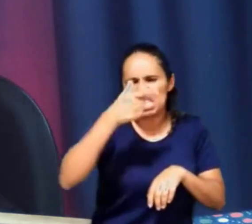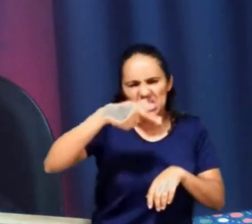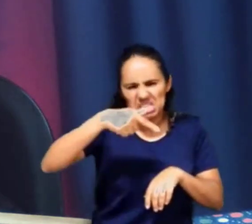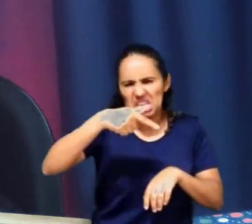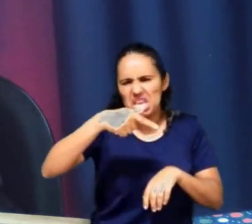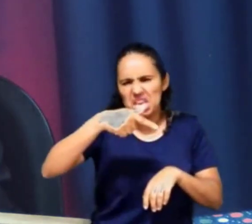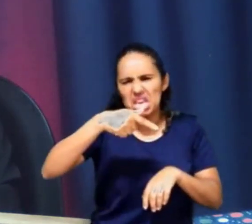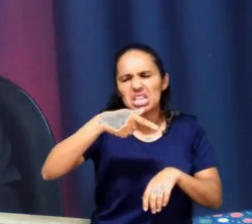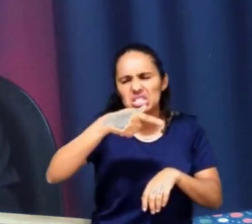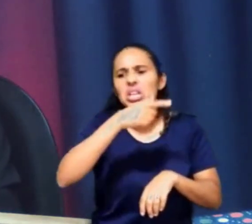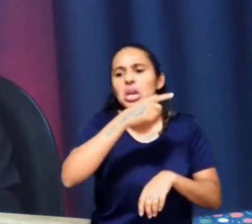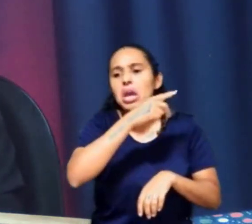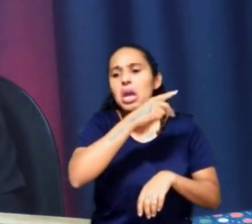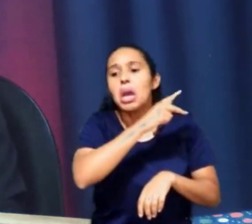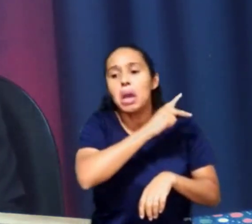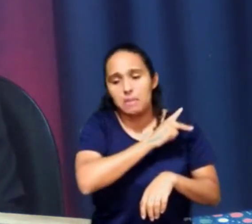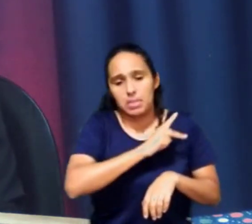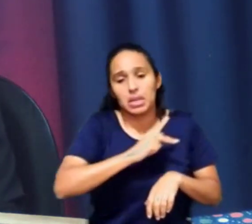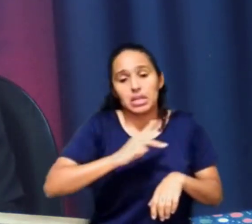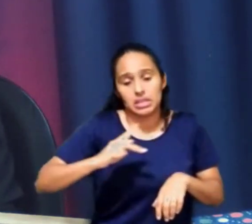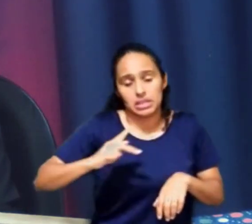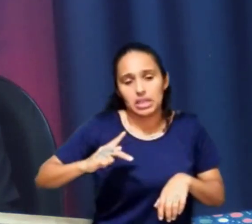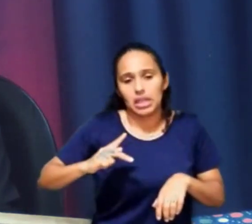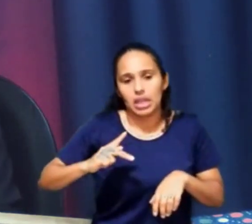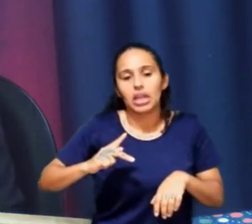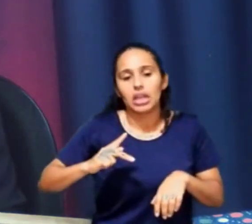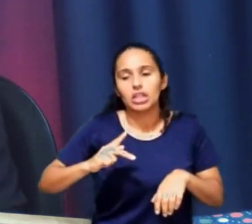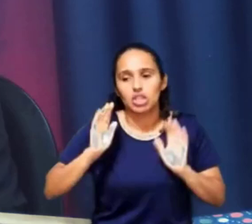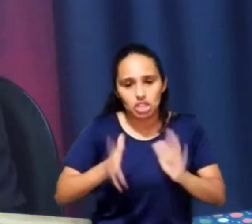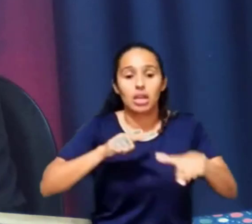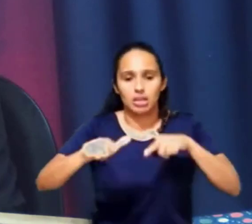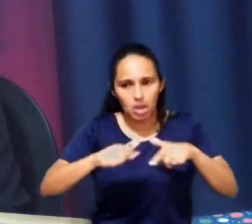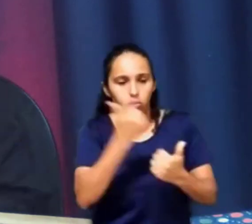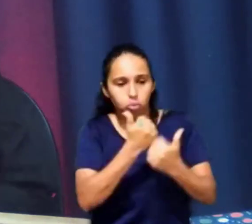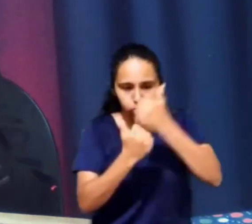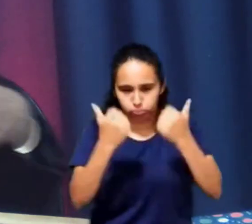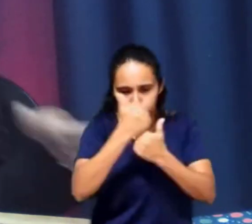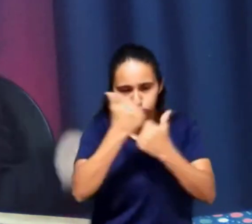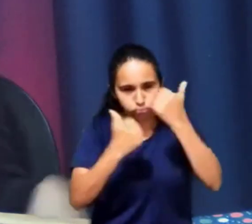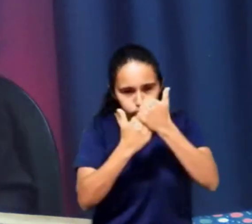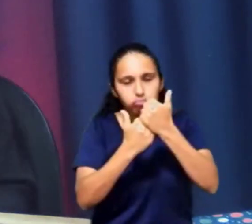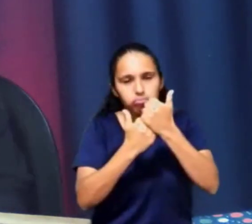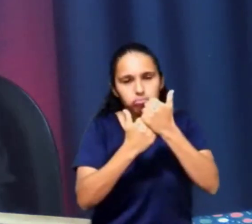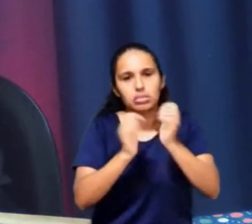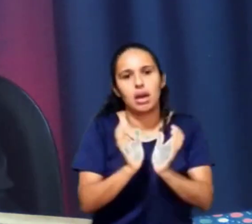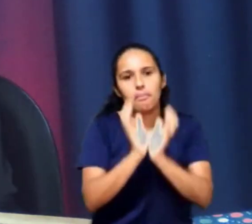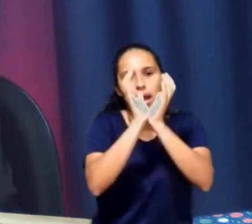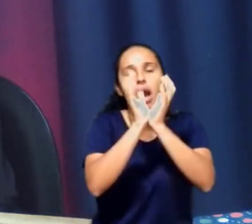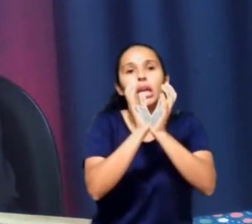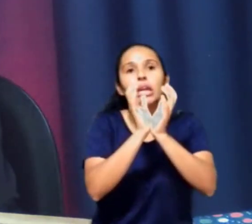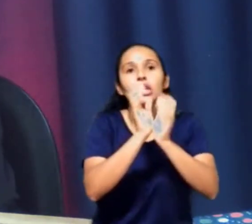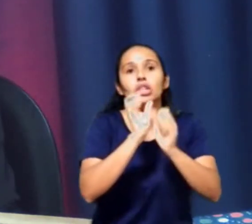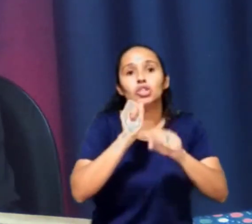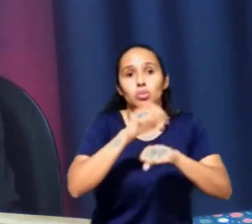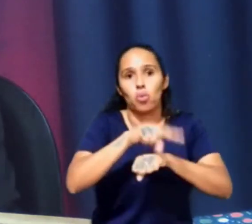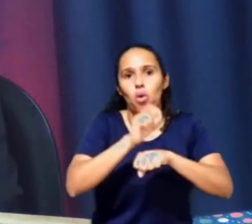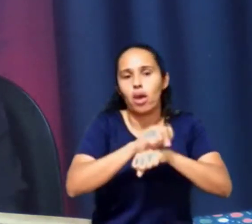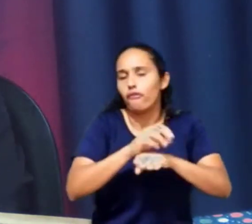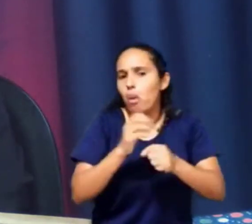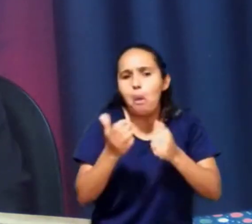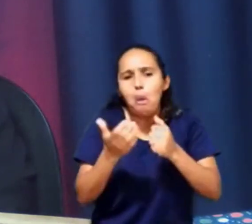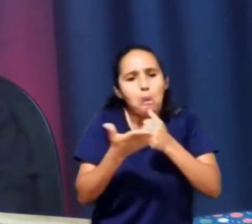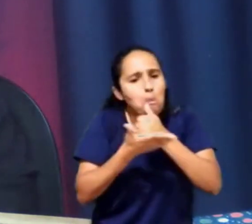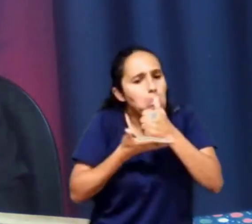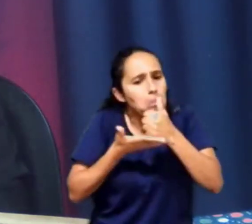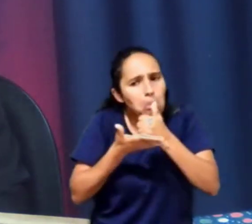eles ali na PAI de Poá. E nós começamos com sala muito básico do básico. Ela é muito